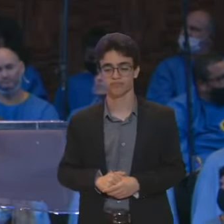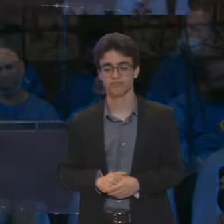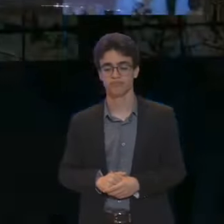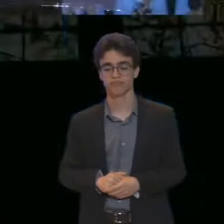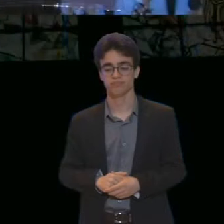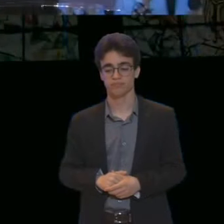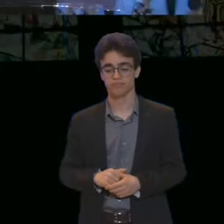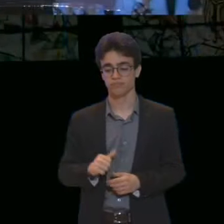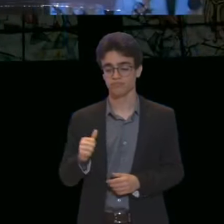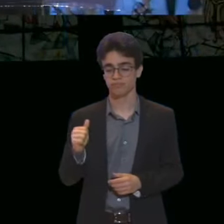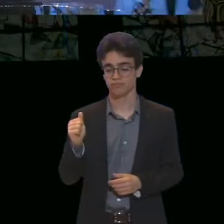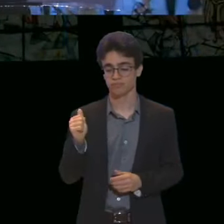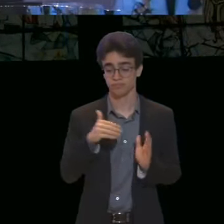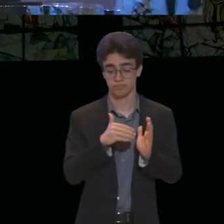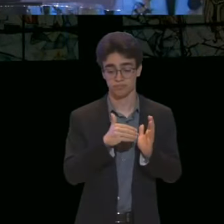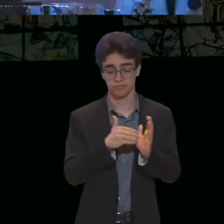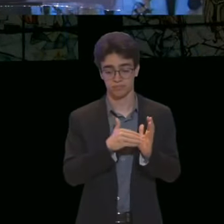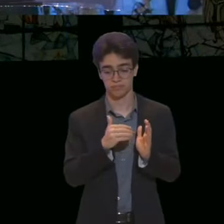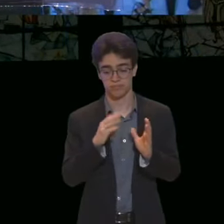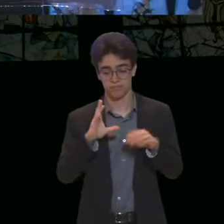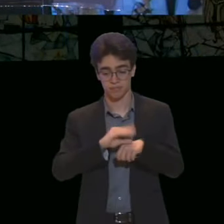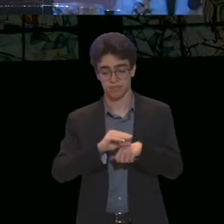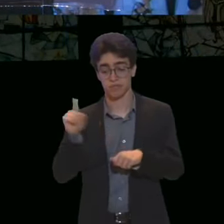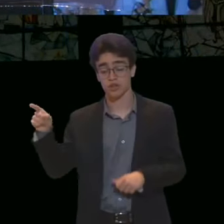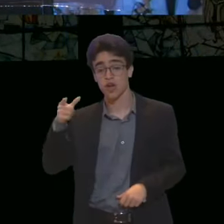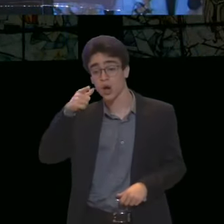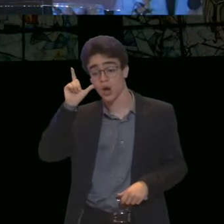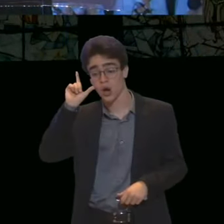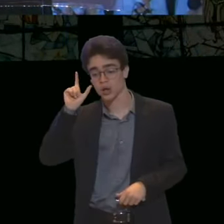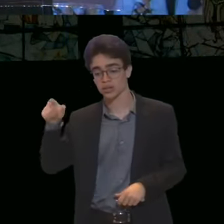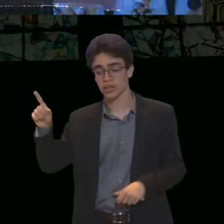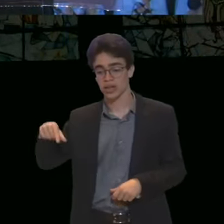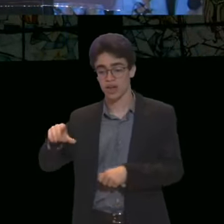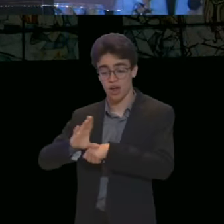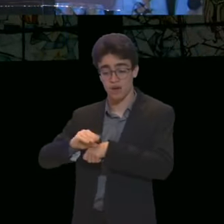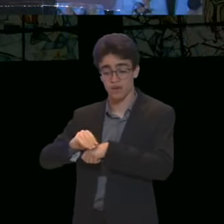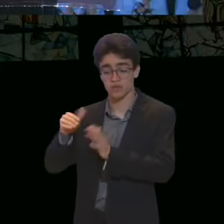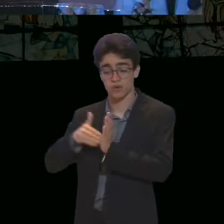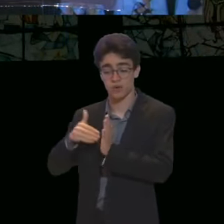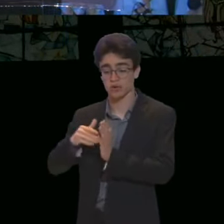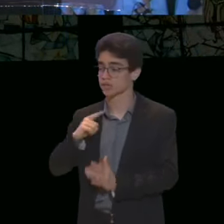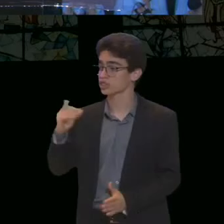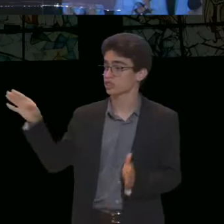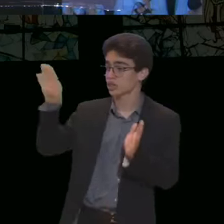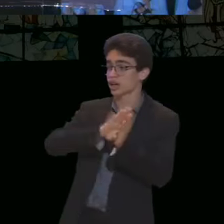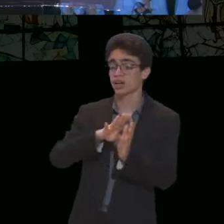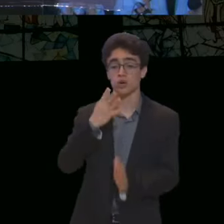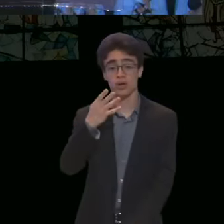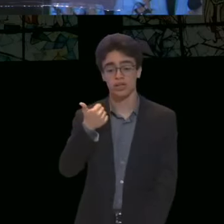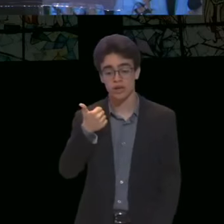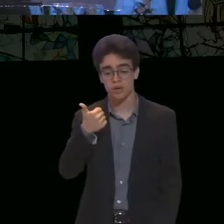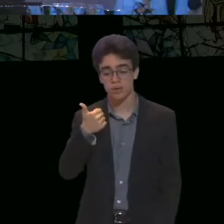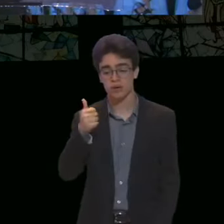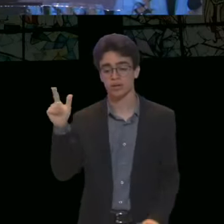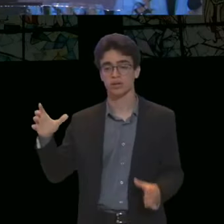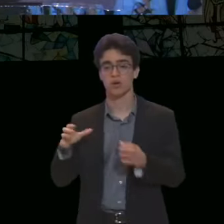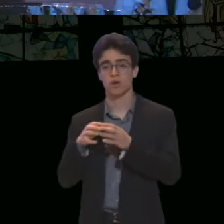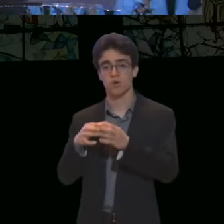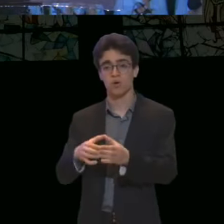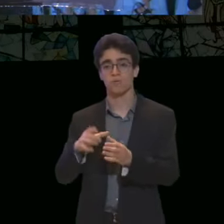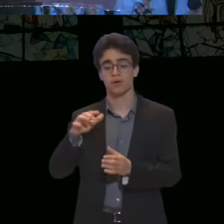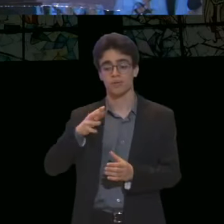A penúltima foto. Esse aí foi ontem, essa é a última foto. Chegaram ontem, 41. E um grupo que eram